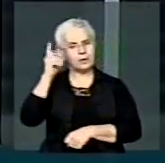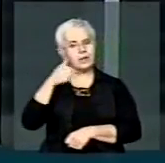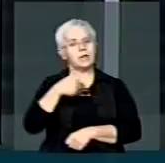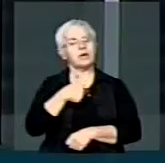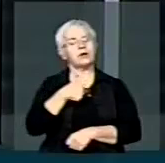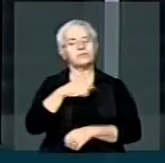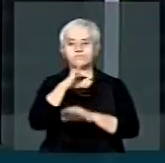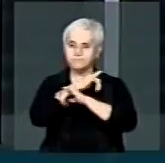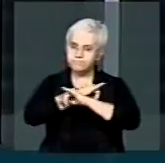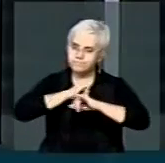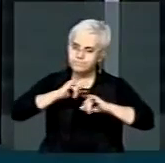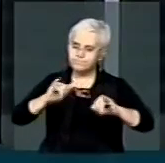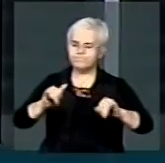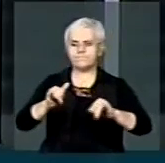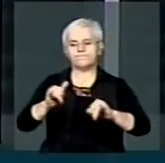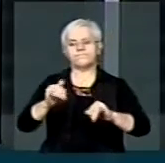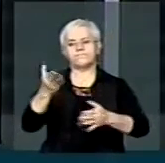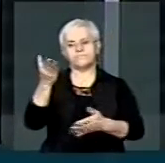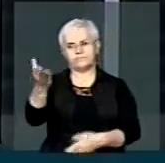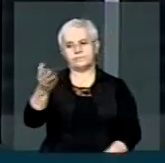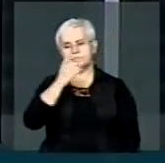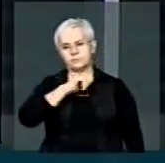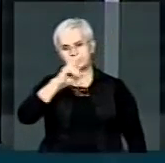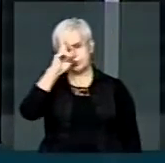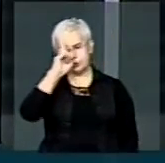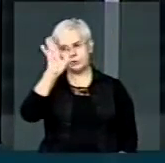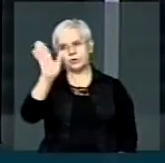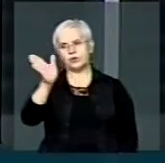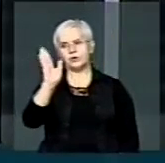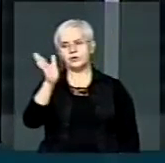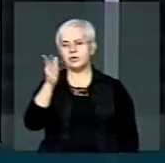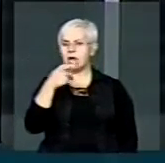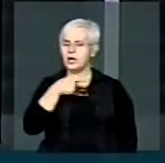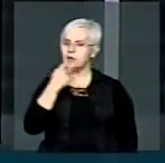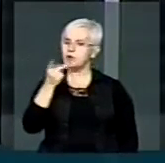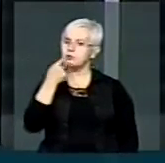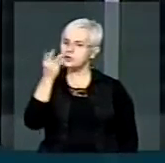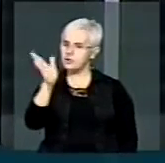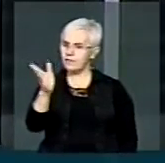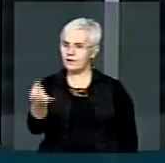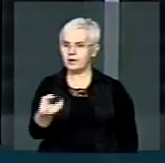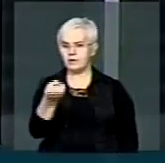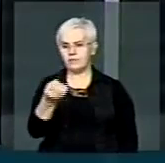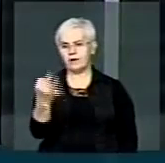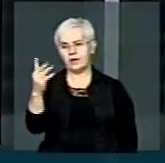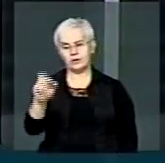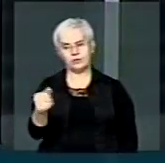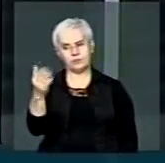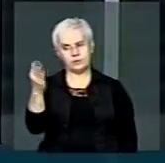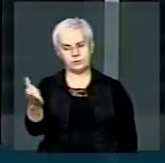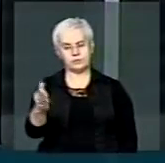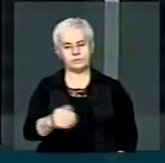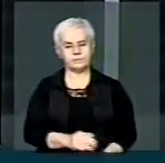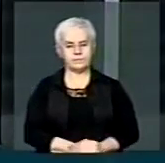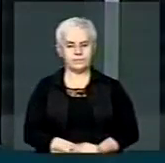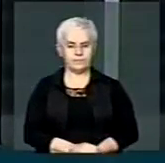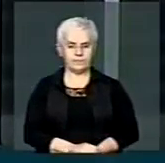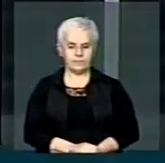publicamente essa manifestação que Vossa Excelência já ouviu de mim, né, em várias oportunidades.